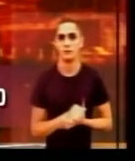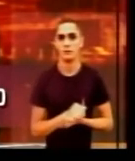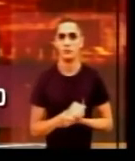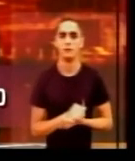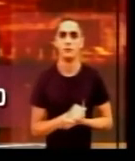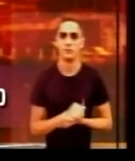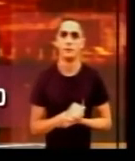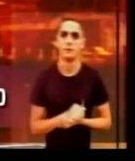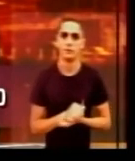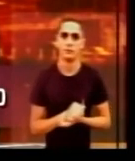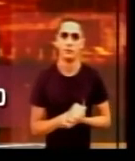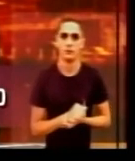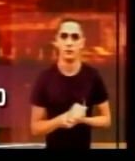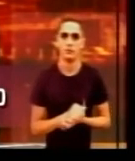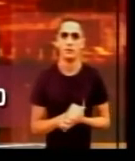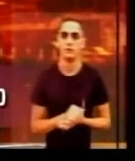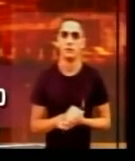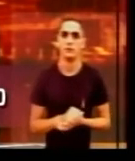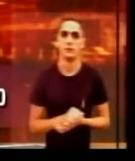esse